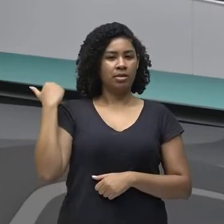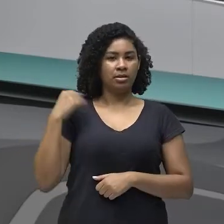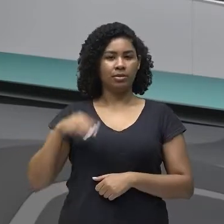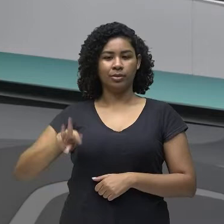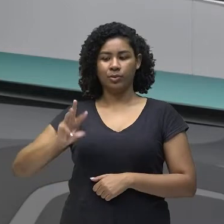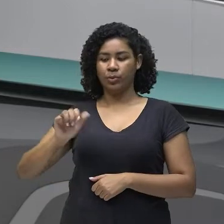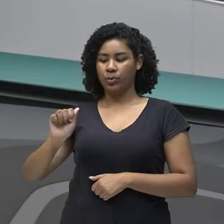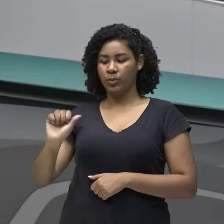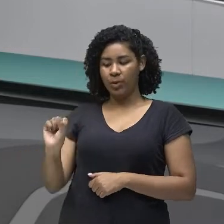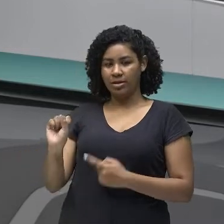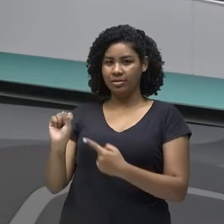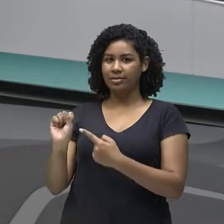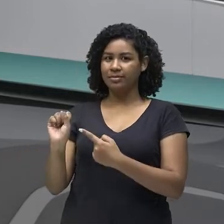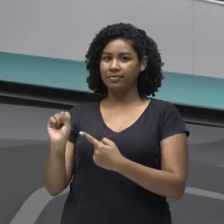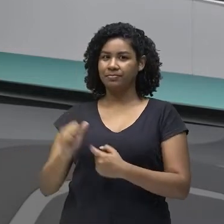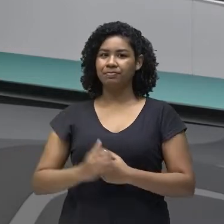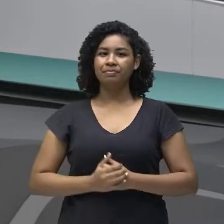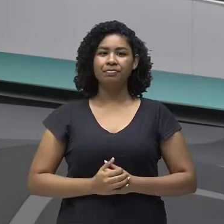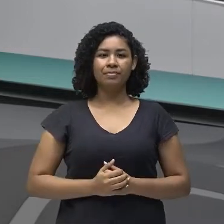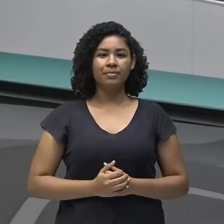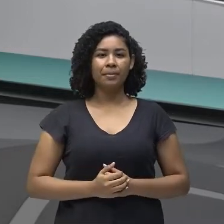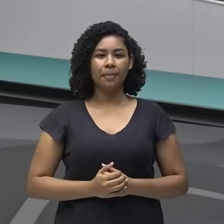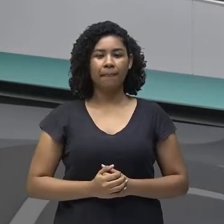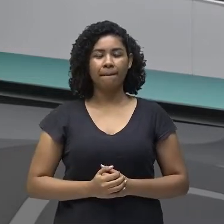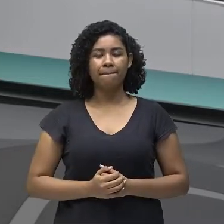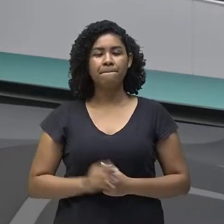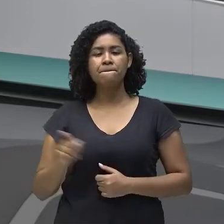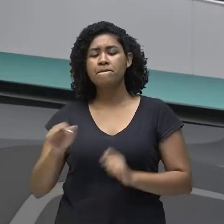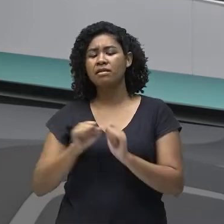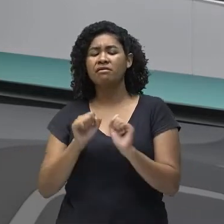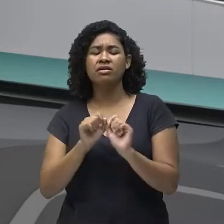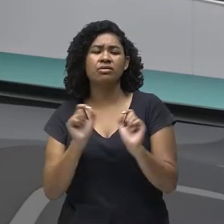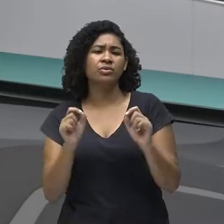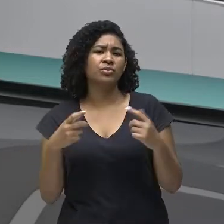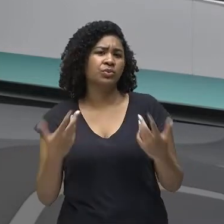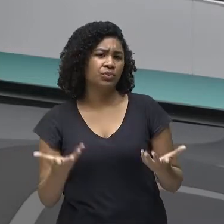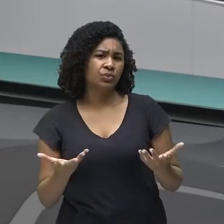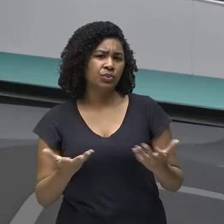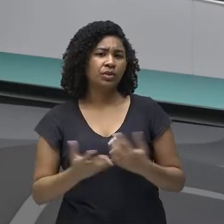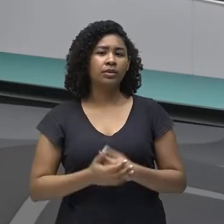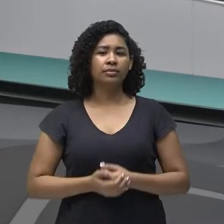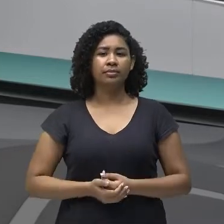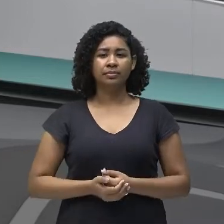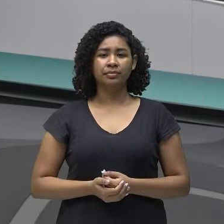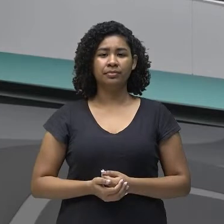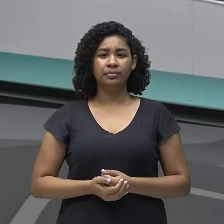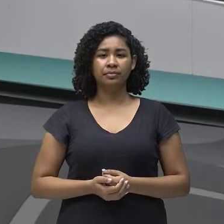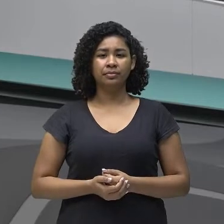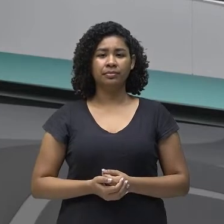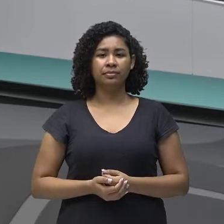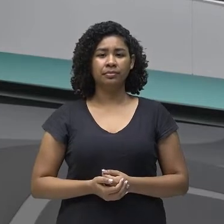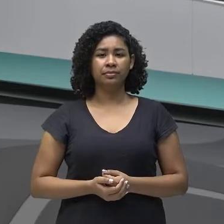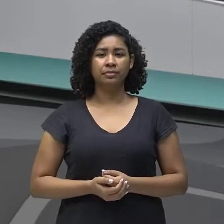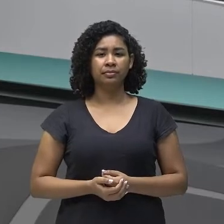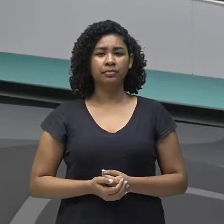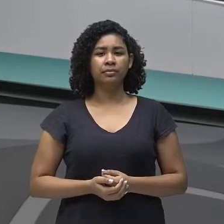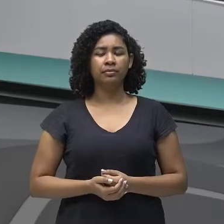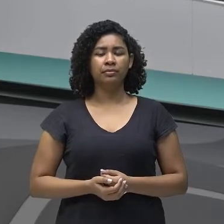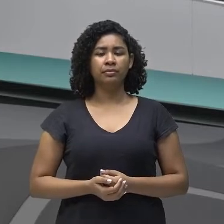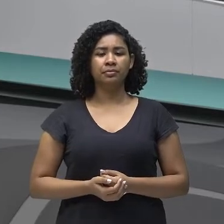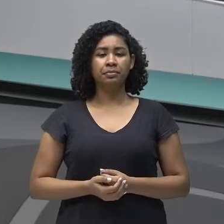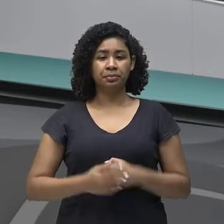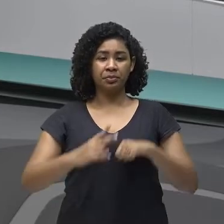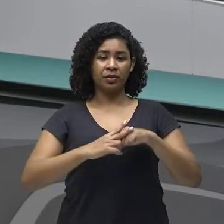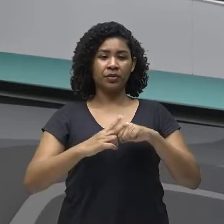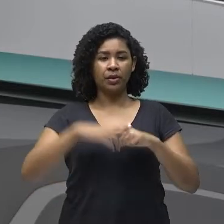was, he was, ele estava. Estava fazendo o quê? He was watching TV. O meu verbo